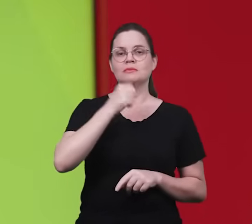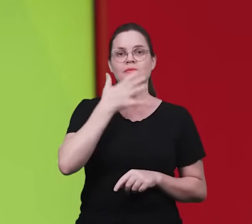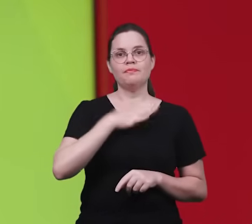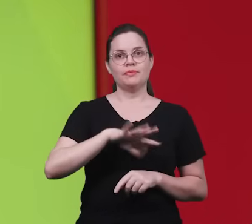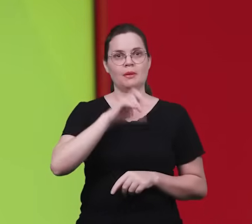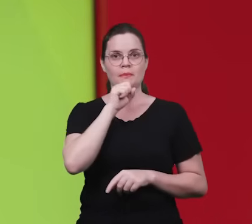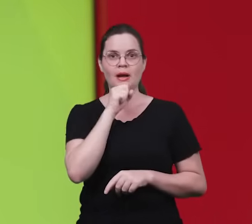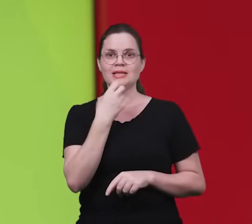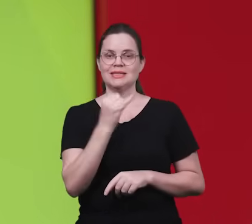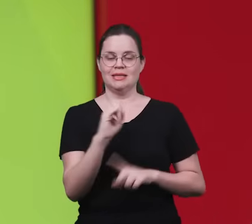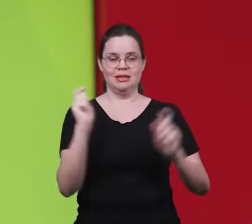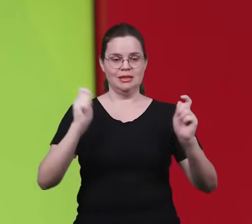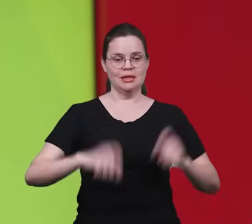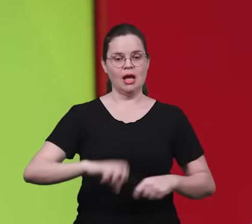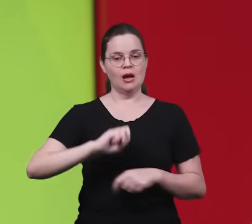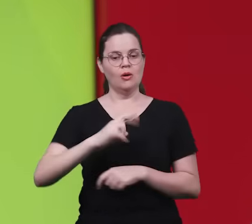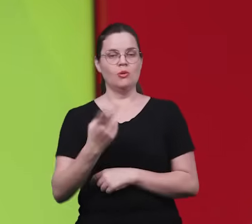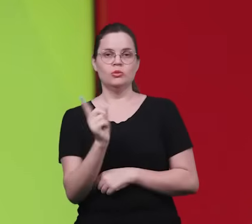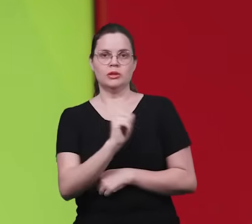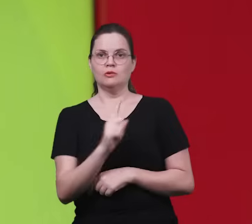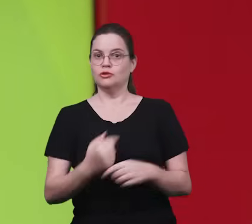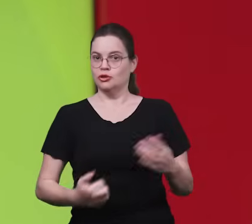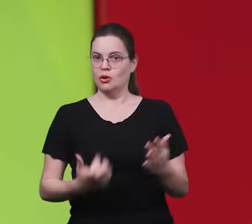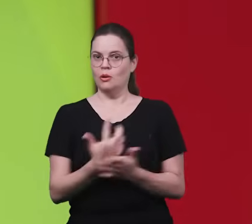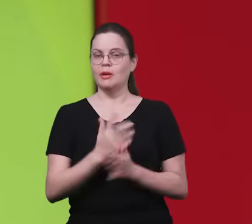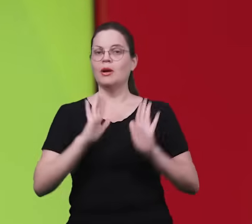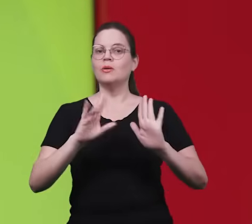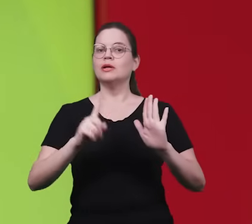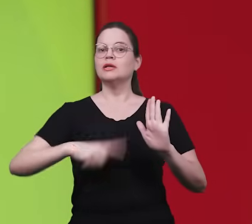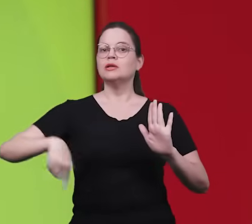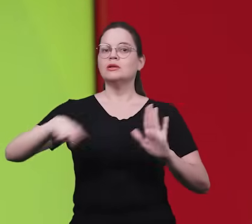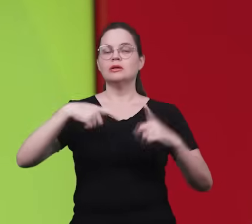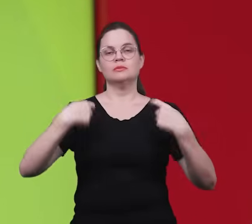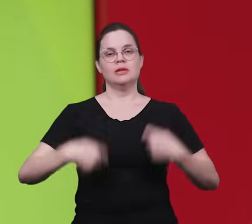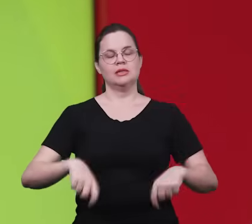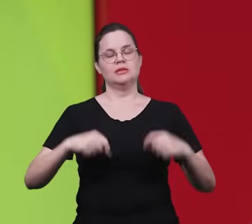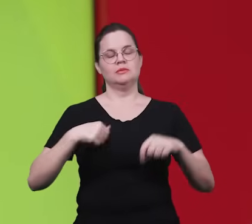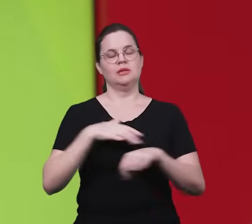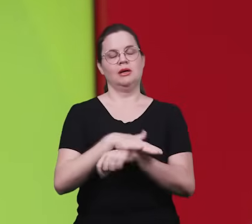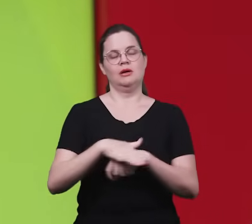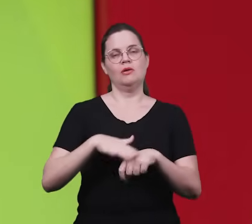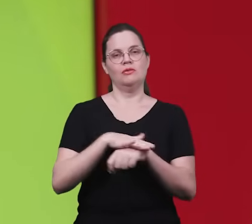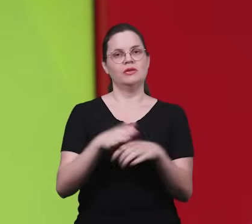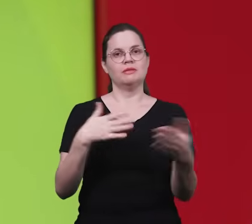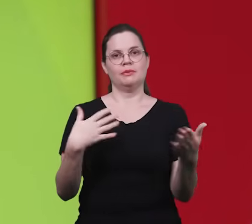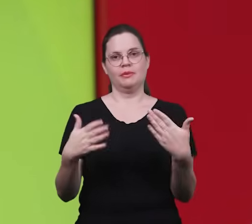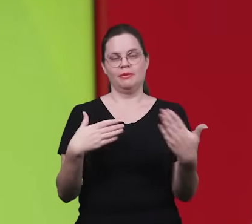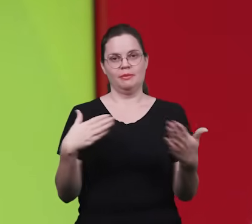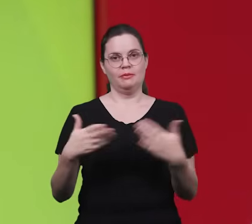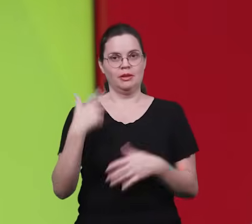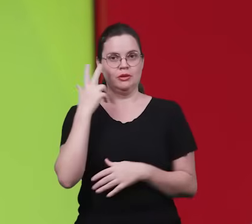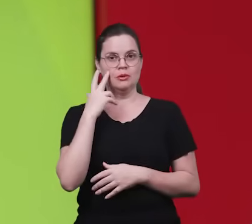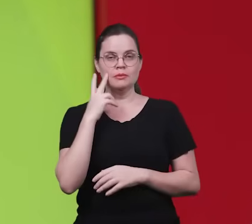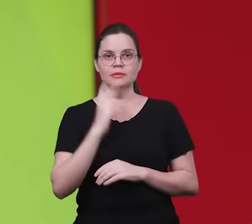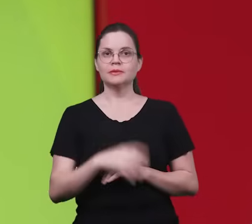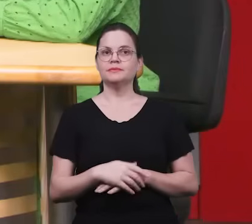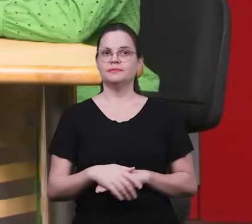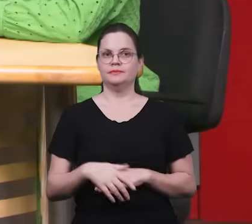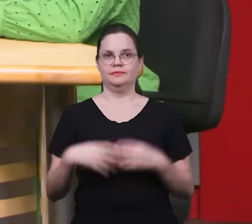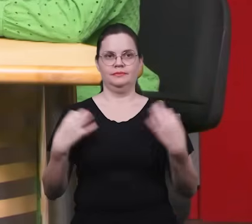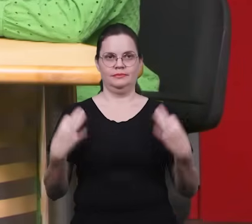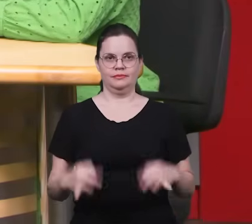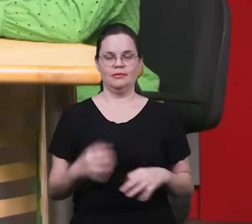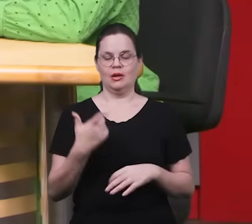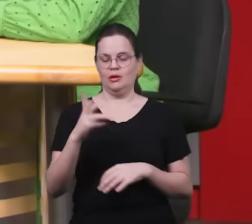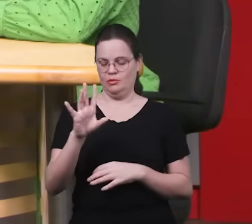condição ou não temos condição. O que a gente precisa é uma conversa aberta, né, Carla? Exatamente. E o reflexo disso, vou